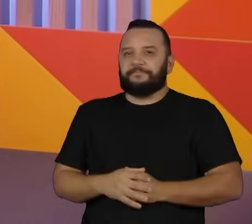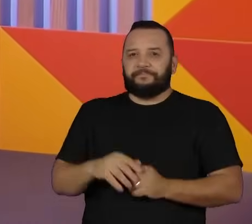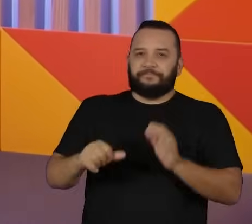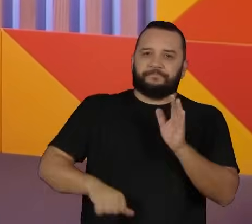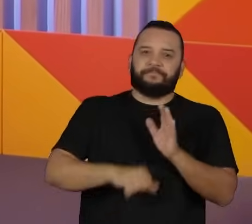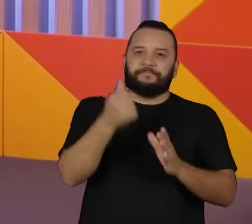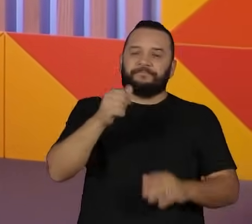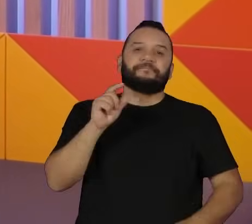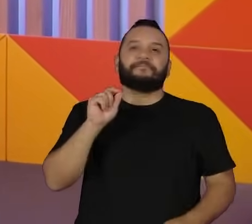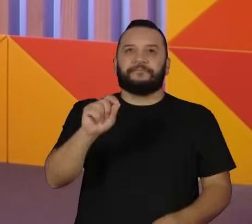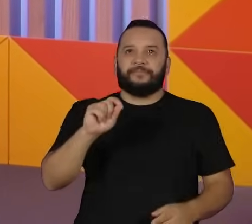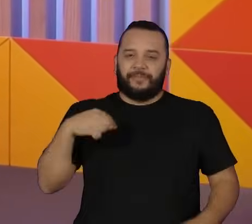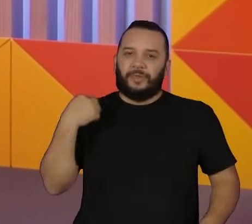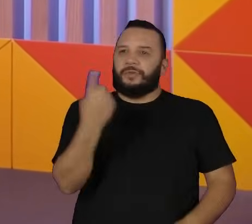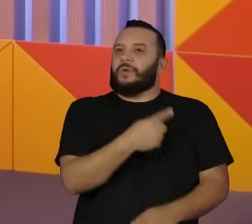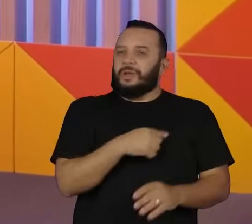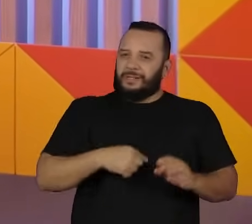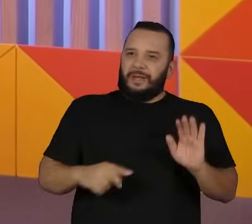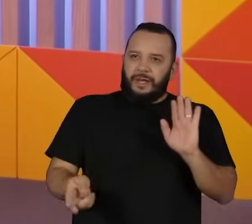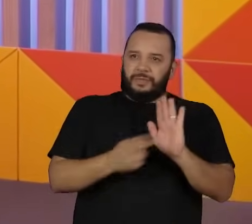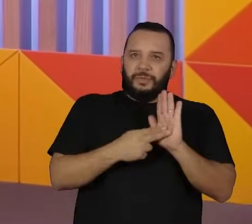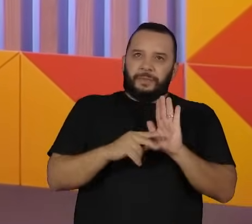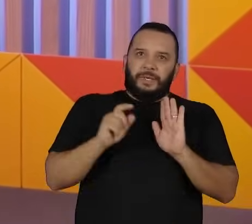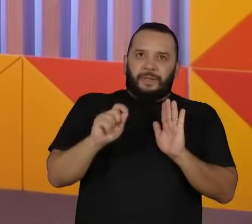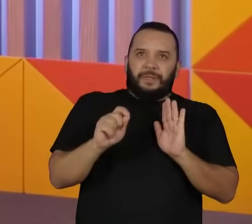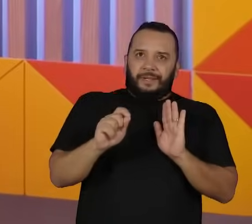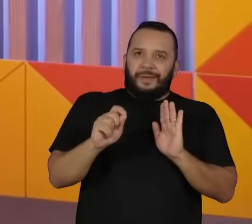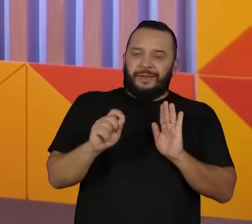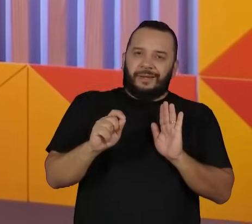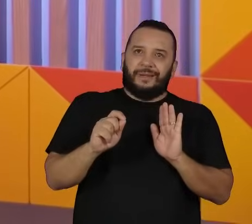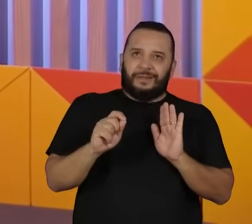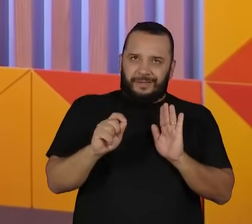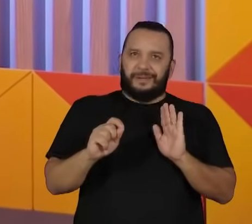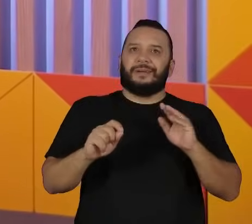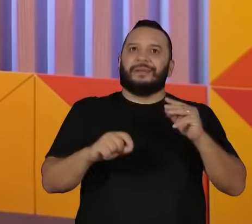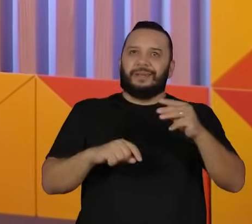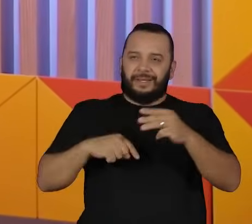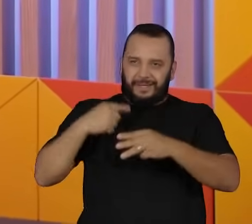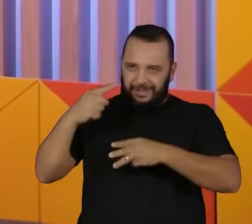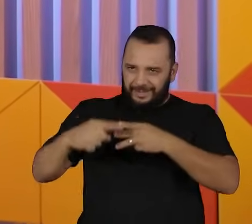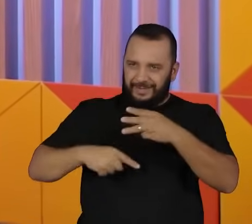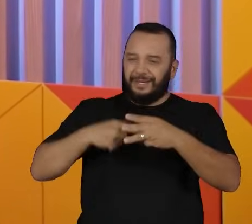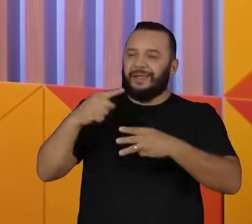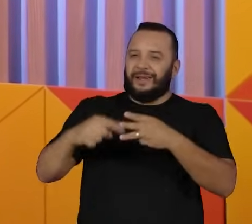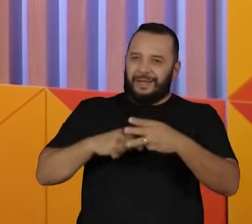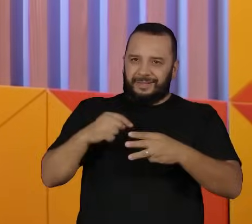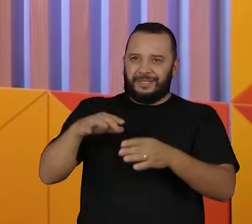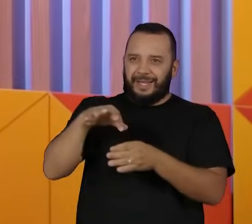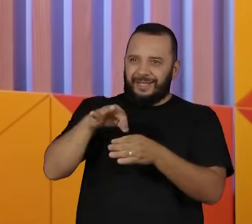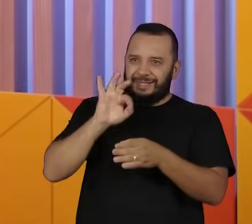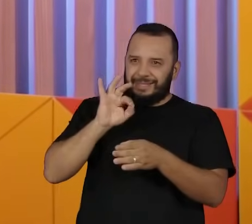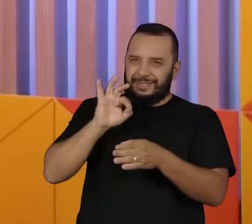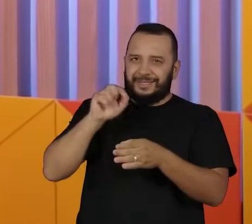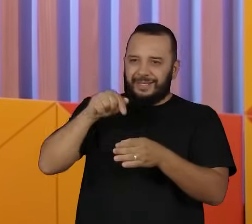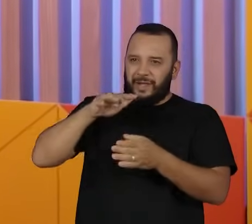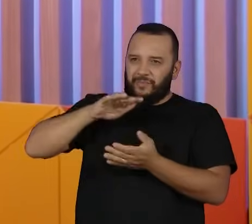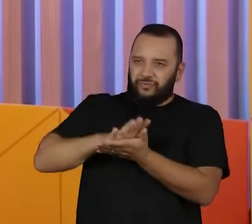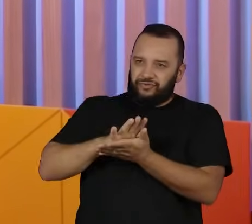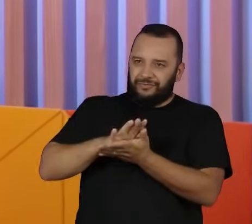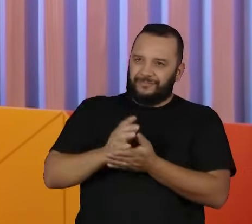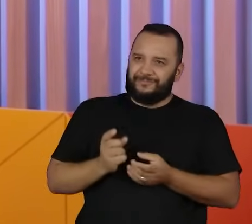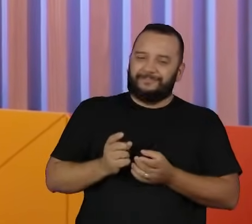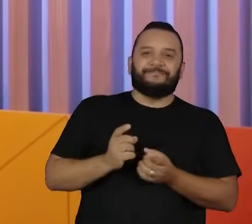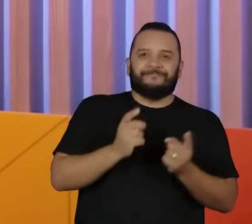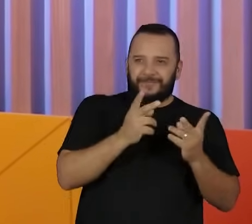a gente tem que reconhecer que a questão, né, de realmente reciclarmos as latinhas de alumínio é muito bacana, é